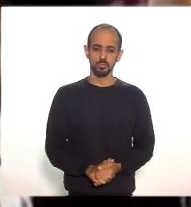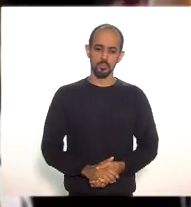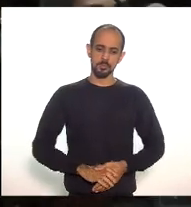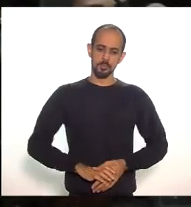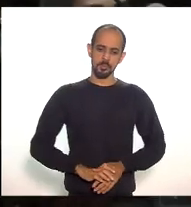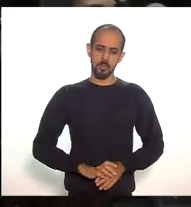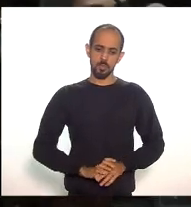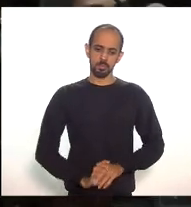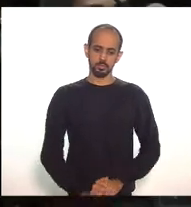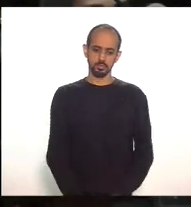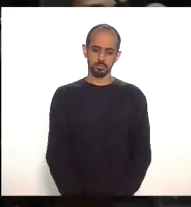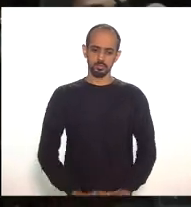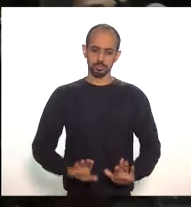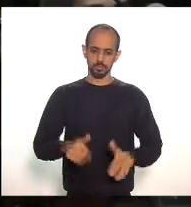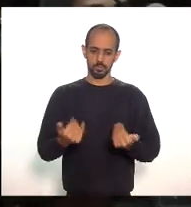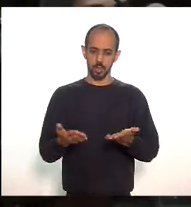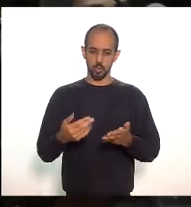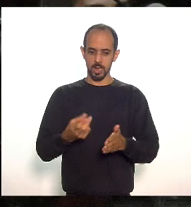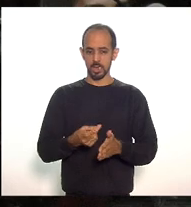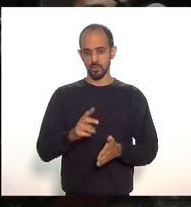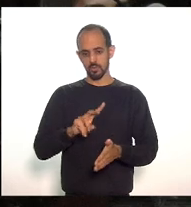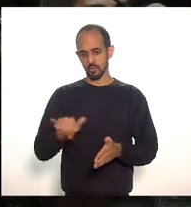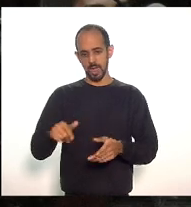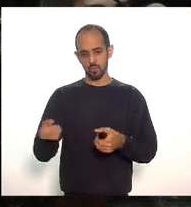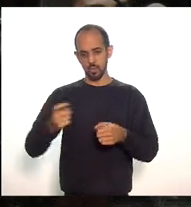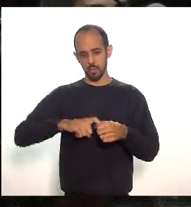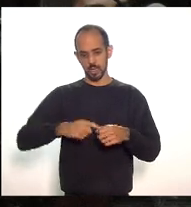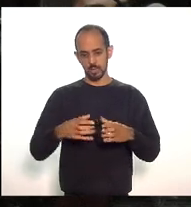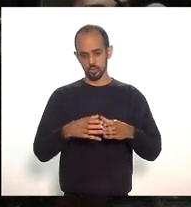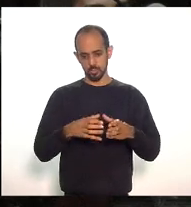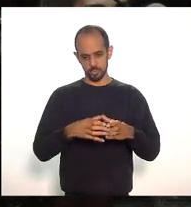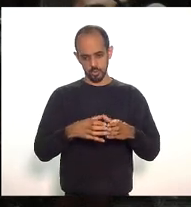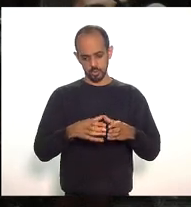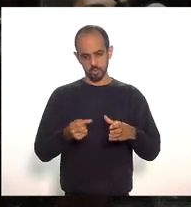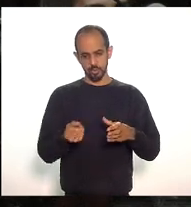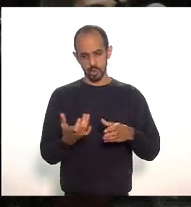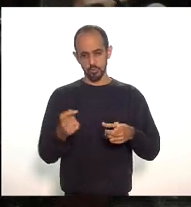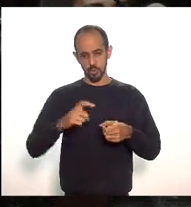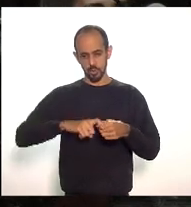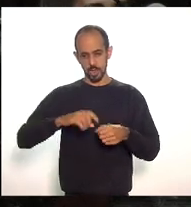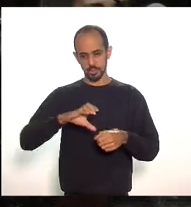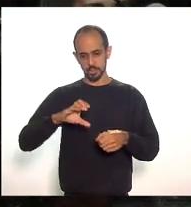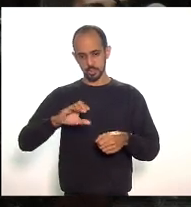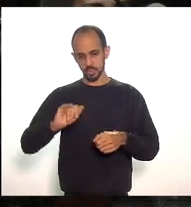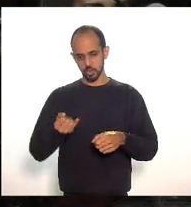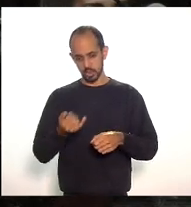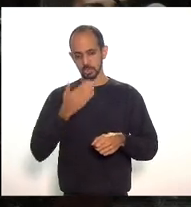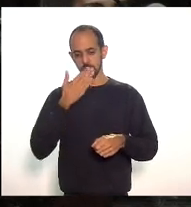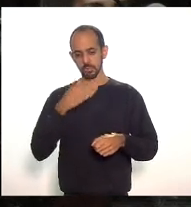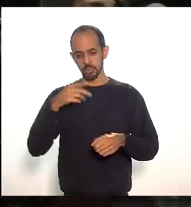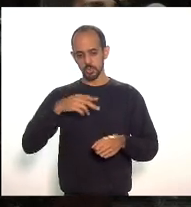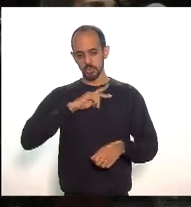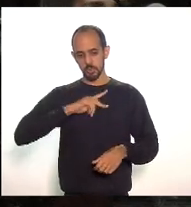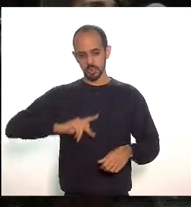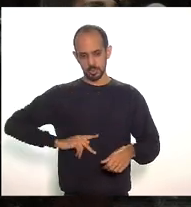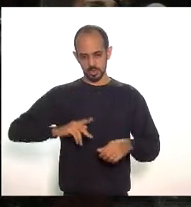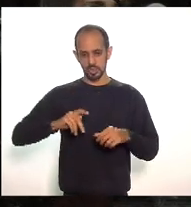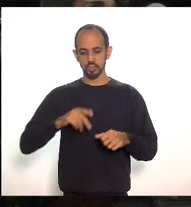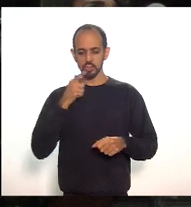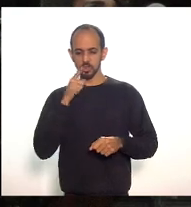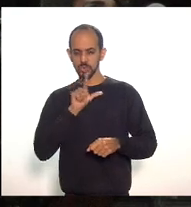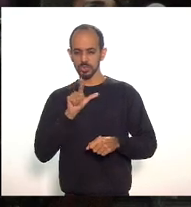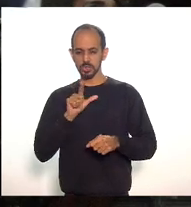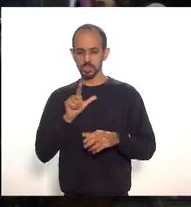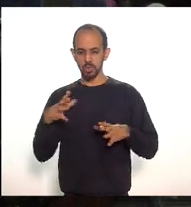Ok vai sair e vai retornar de comissões quando chegar na ccj pedir ao presidente da ccj possa reunir todos os